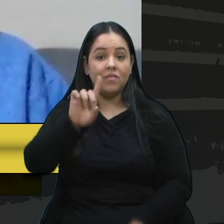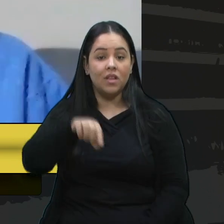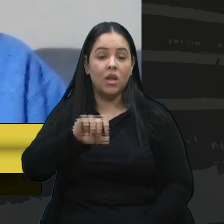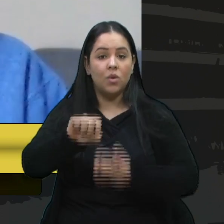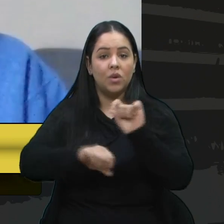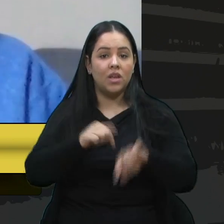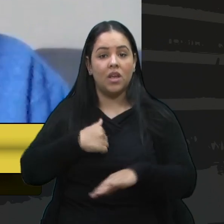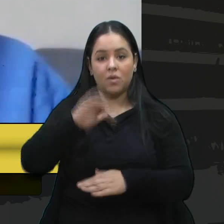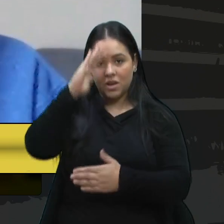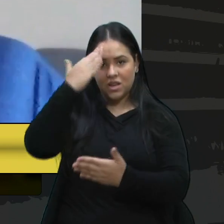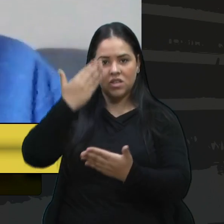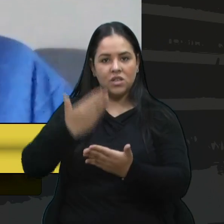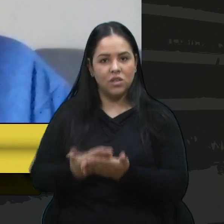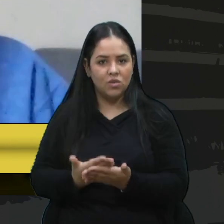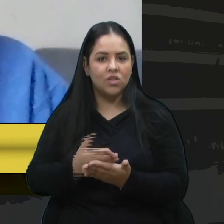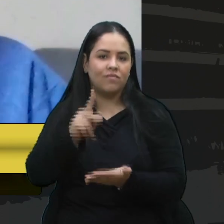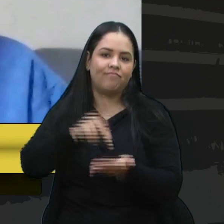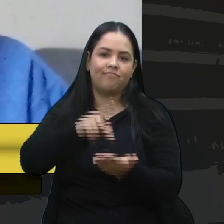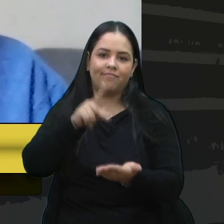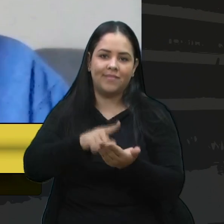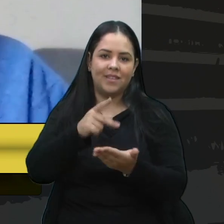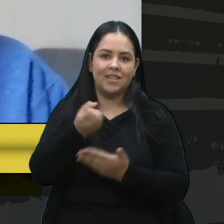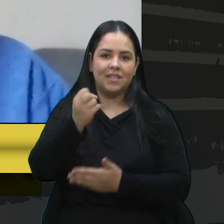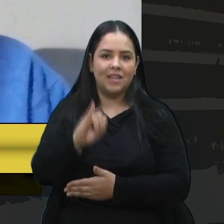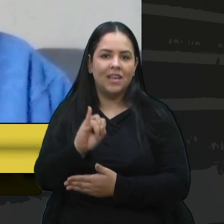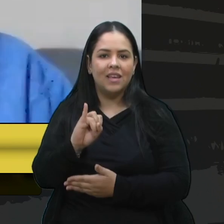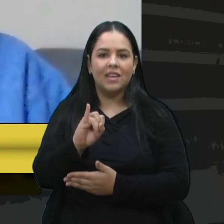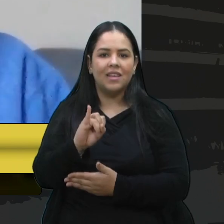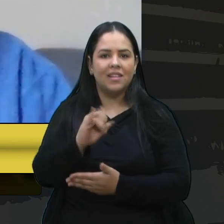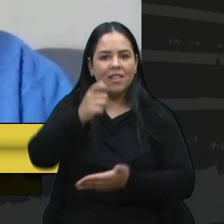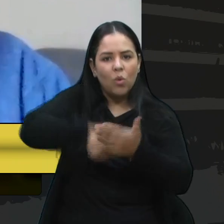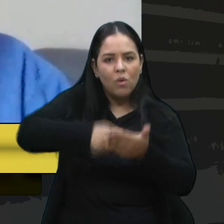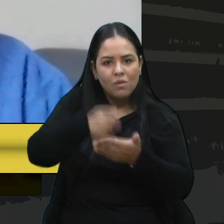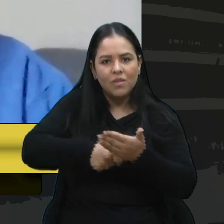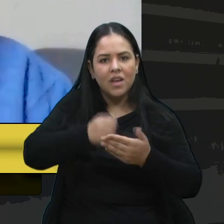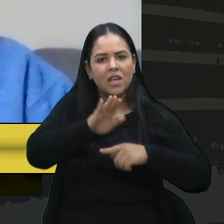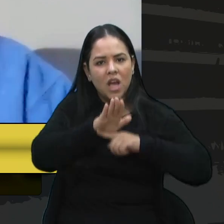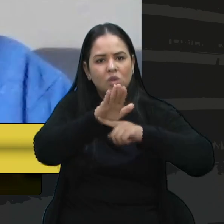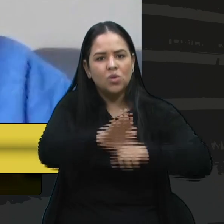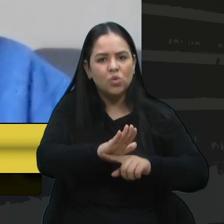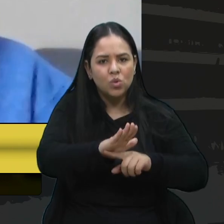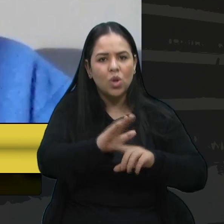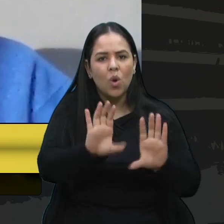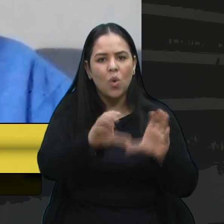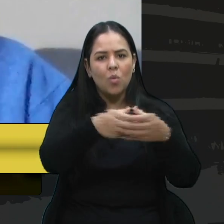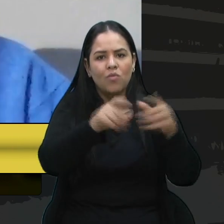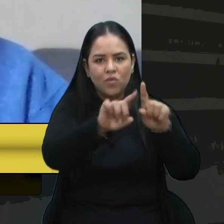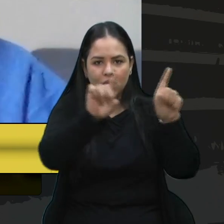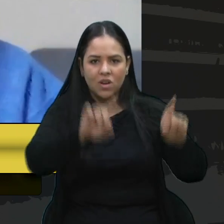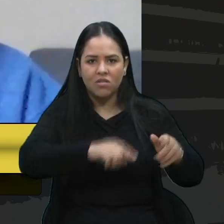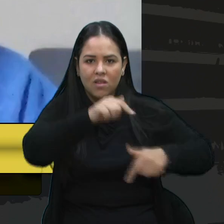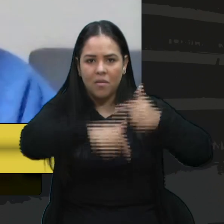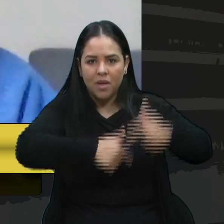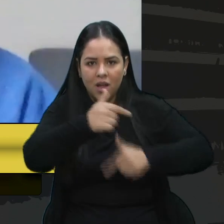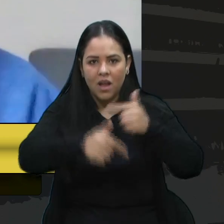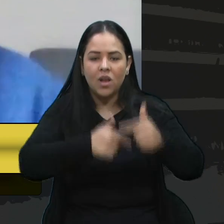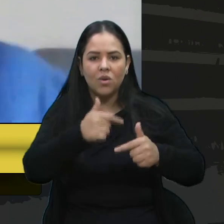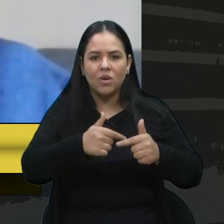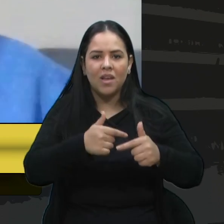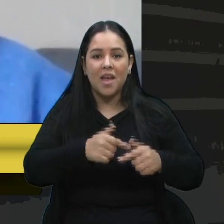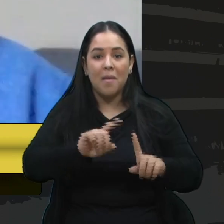eu acredito que quem verdadeiramente defende a classe trabalhadora tem que pautar, a defesa de mais direitos e não menos